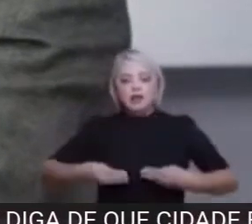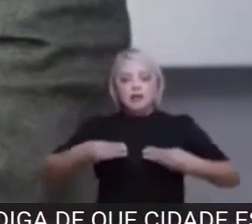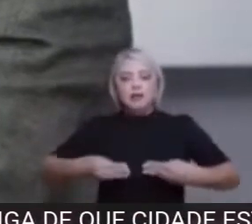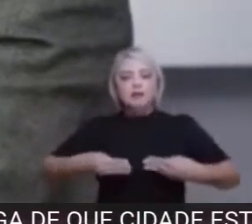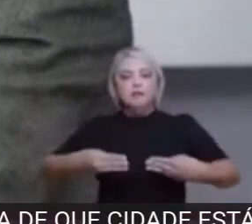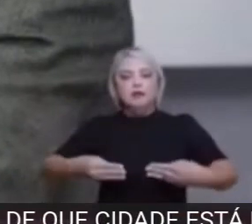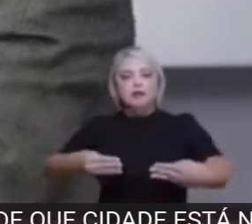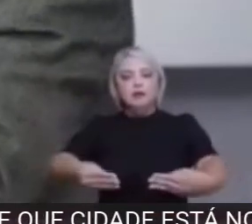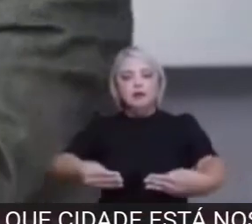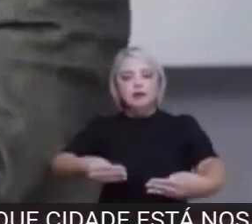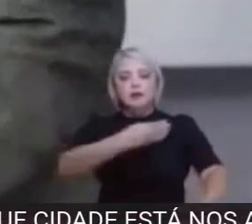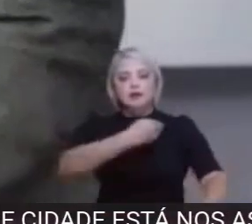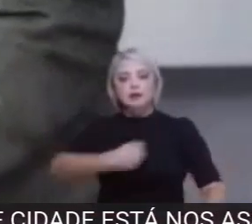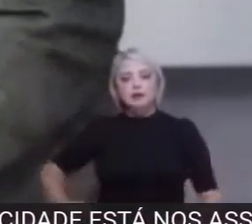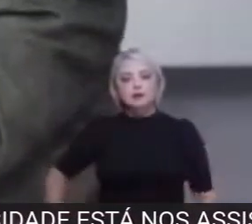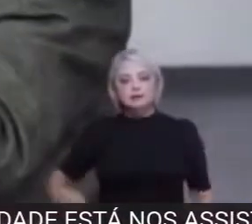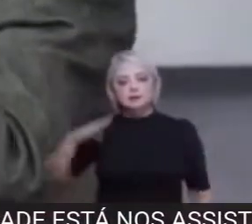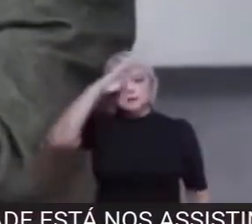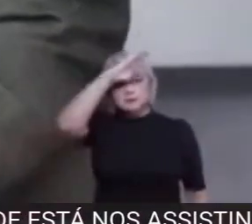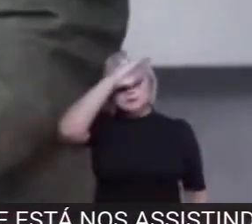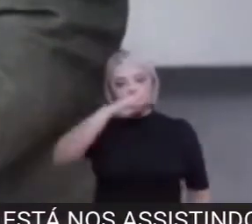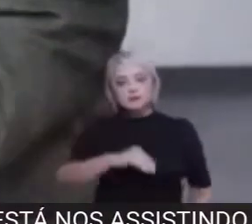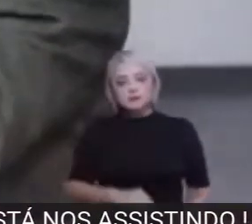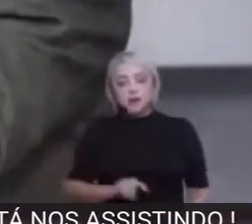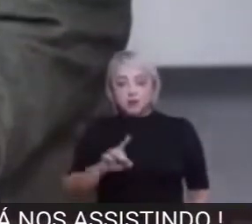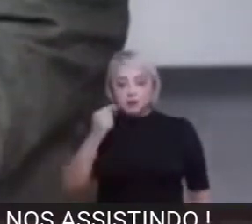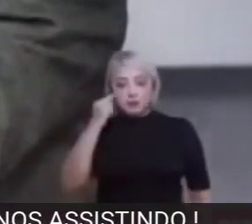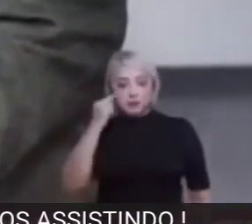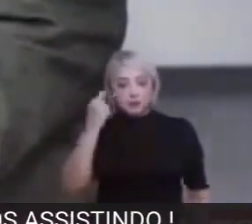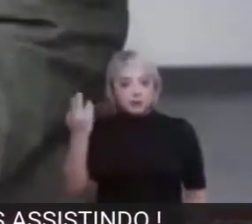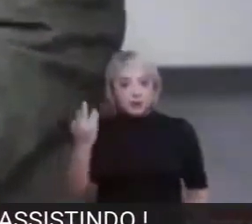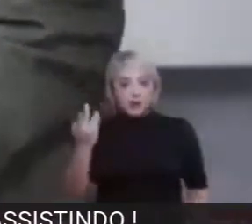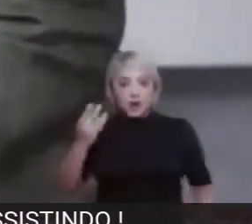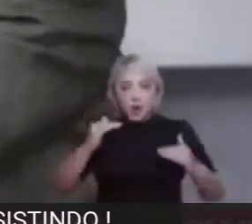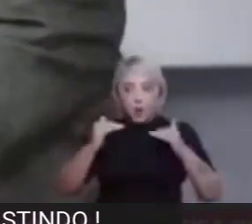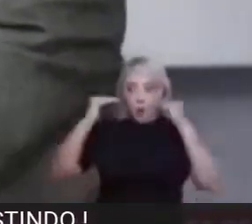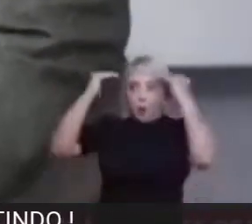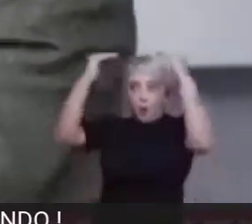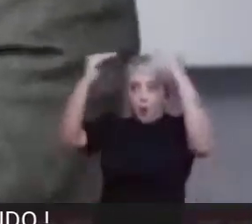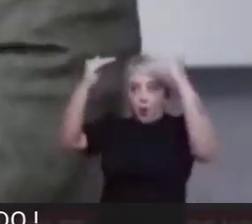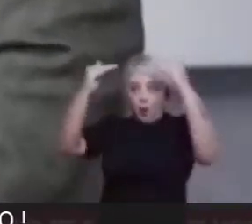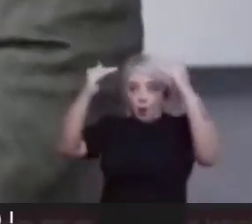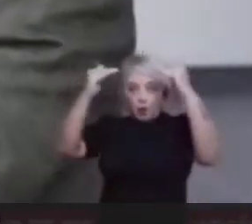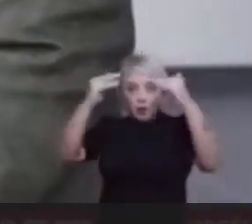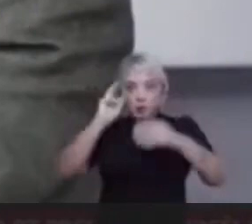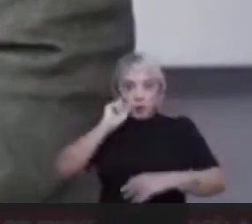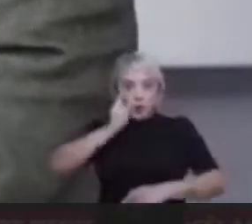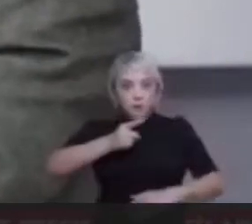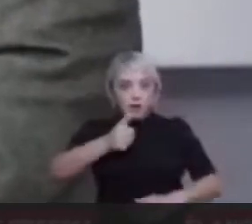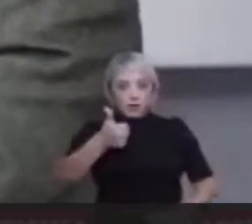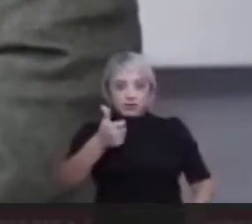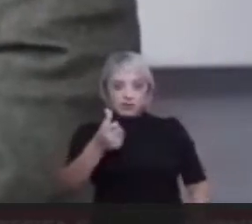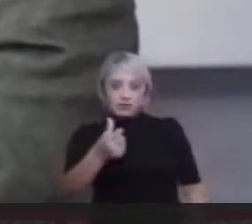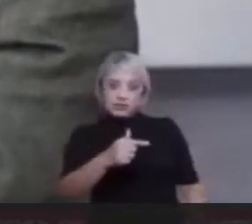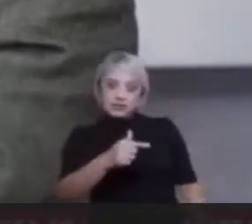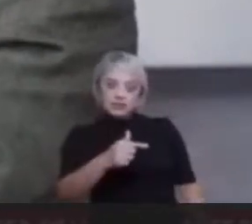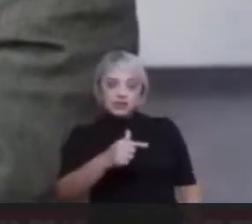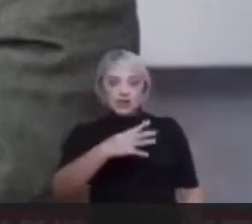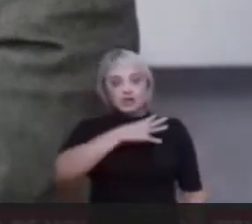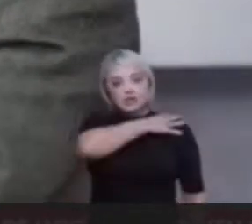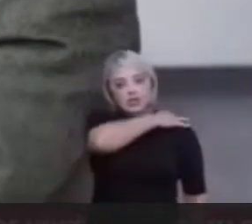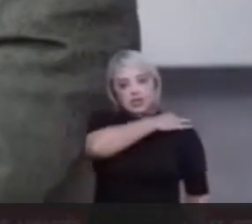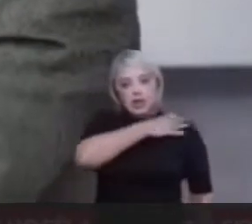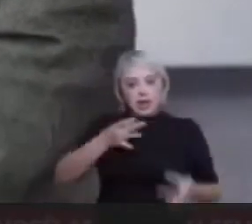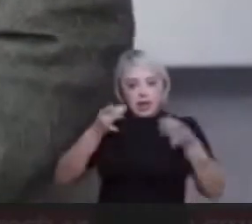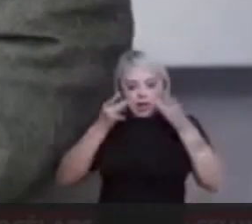Bolsonaro. Só para pensar, um alto comando formado por 17 generais. Então, nós temos uma presença militar muito forte. Os